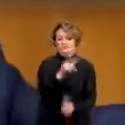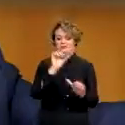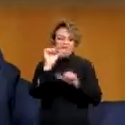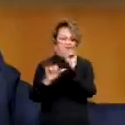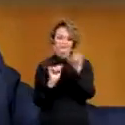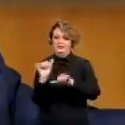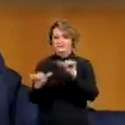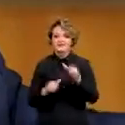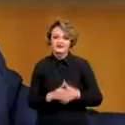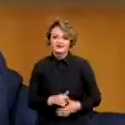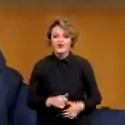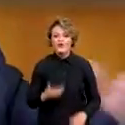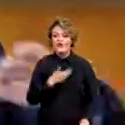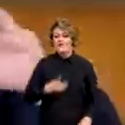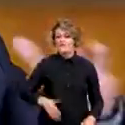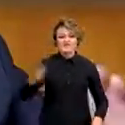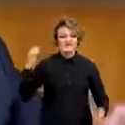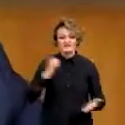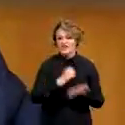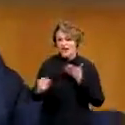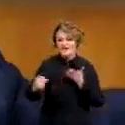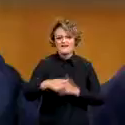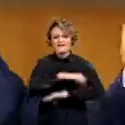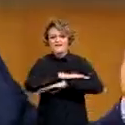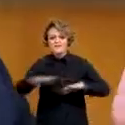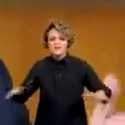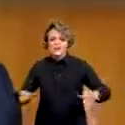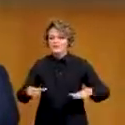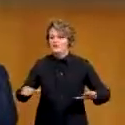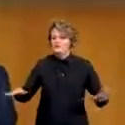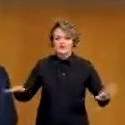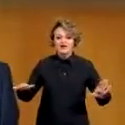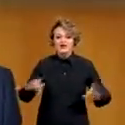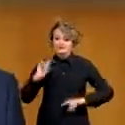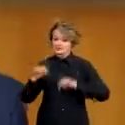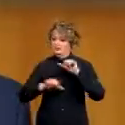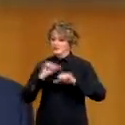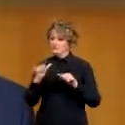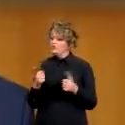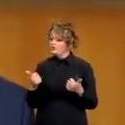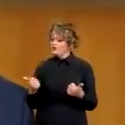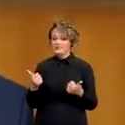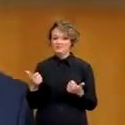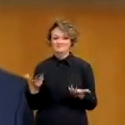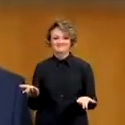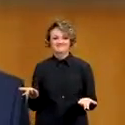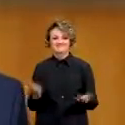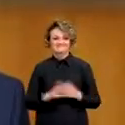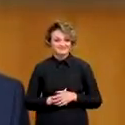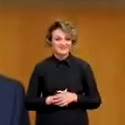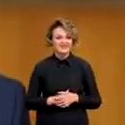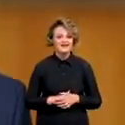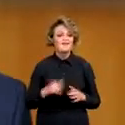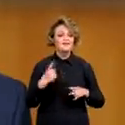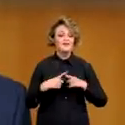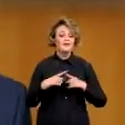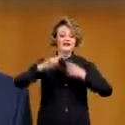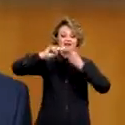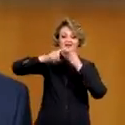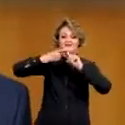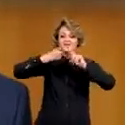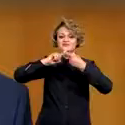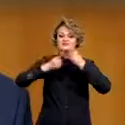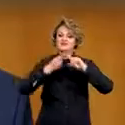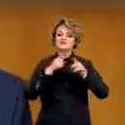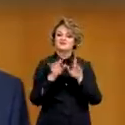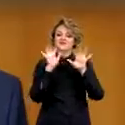quando. O governo está derrotado, acabou, não vai chance. Passar. Não. E depois as coisas acontecem, porque negociação é